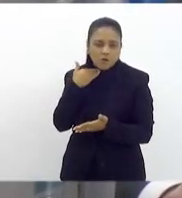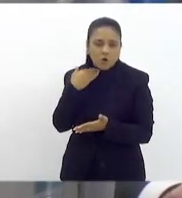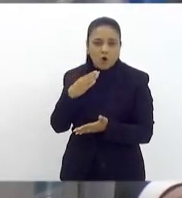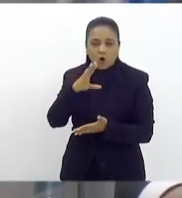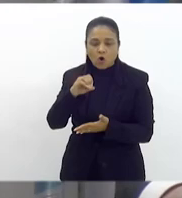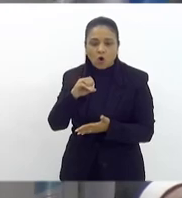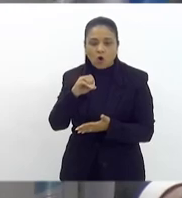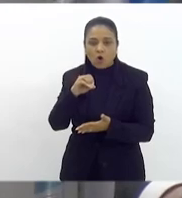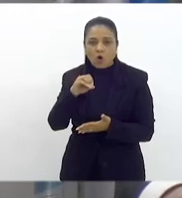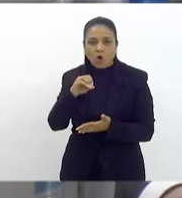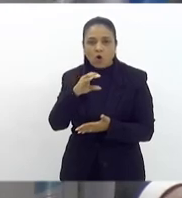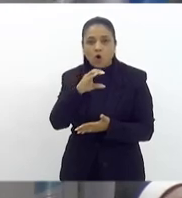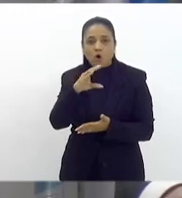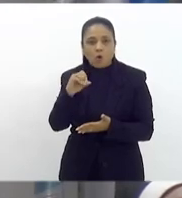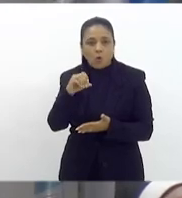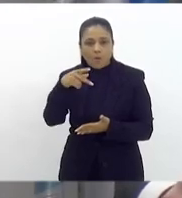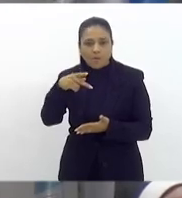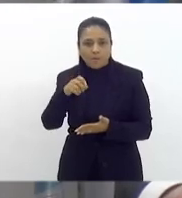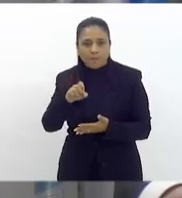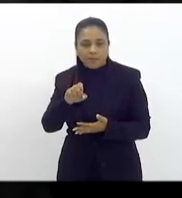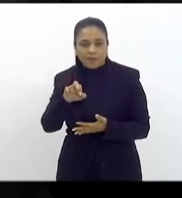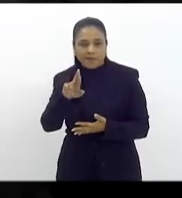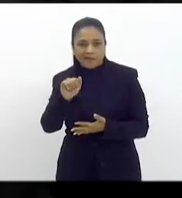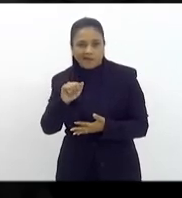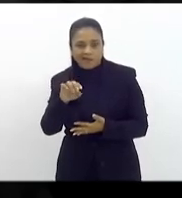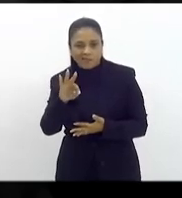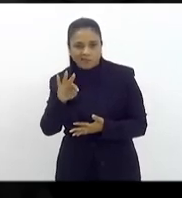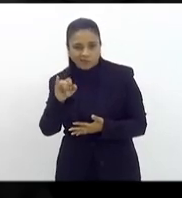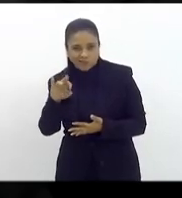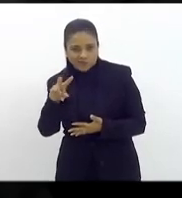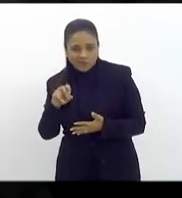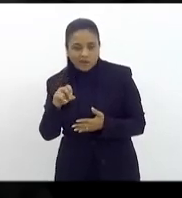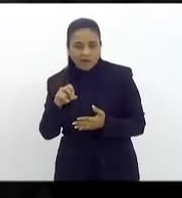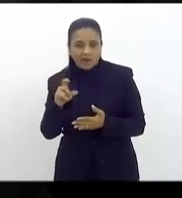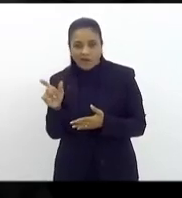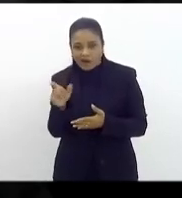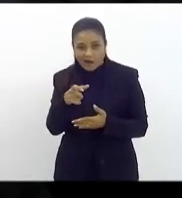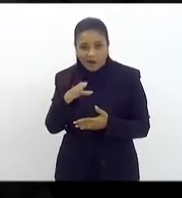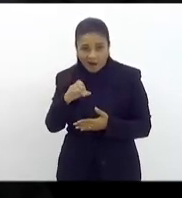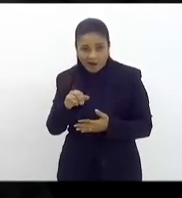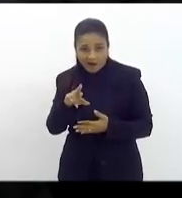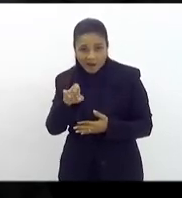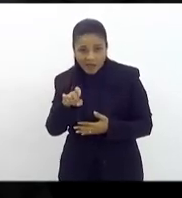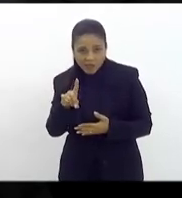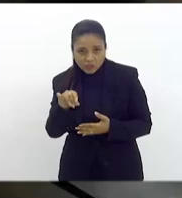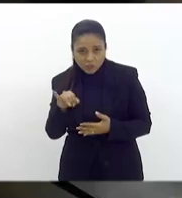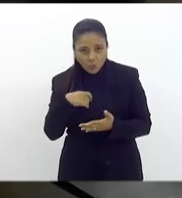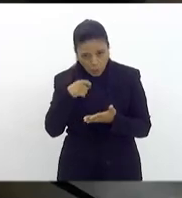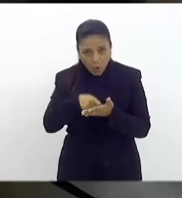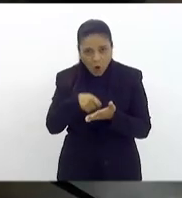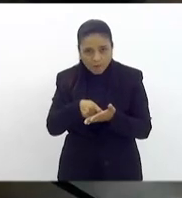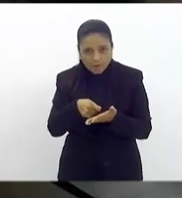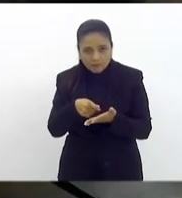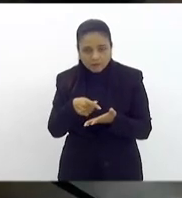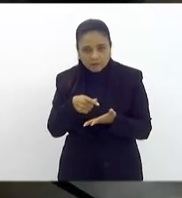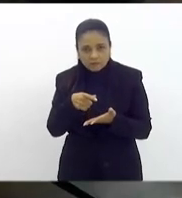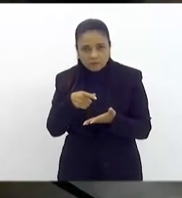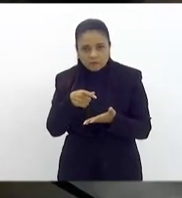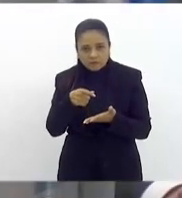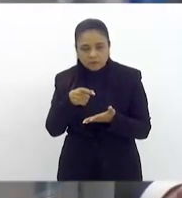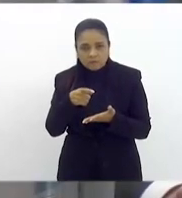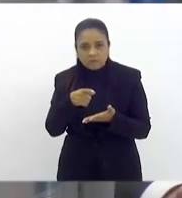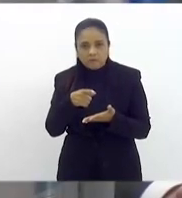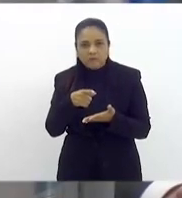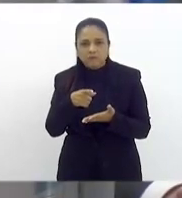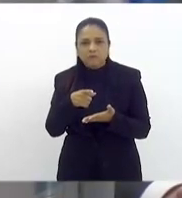ou cooperativa de crédito? Cobram. Olha, seria dado problema. Mas eu sei que cobram, mas qual